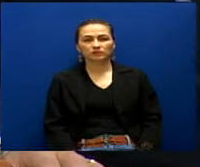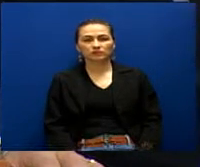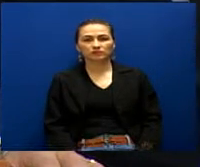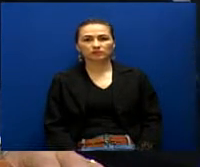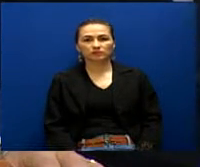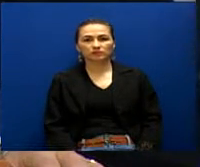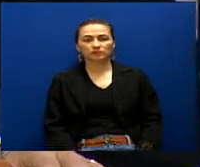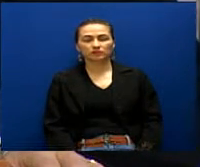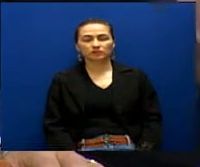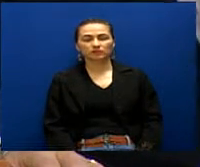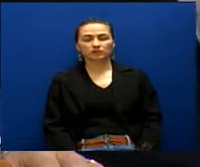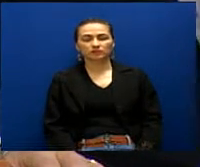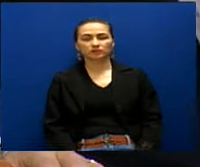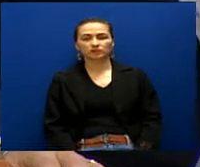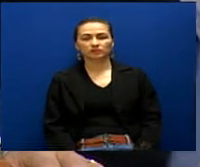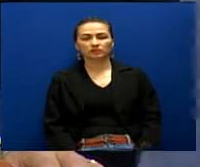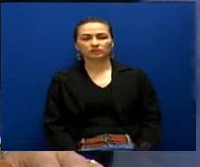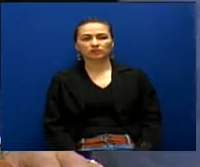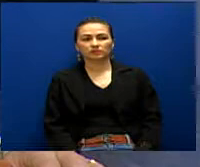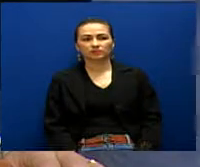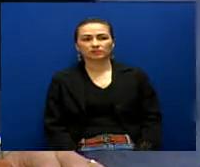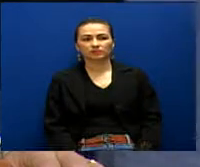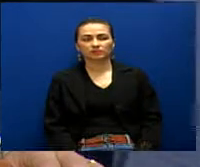Voto sim, Rafael Militão.